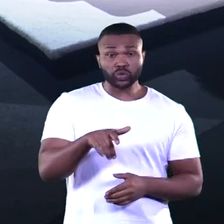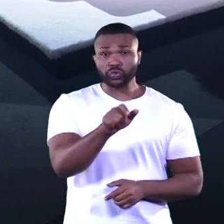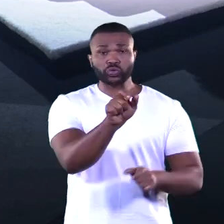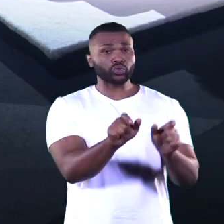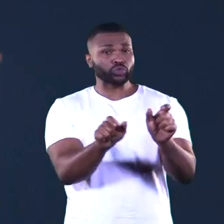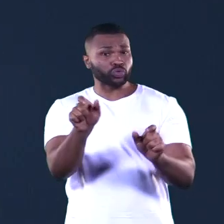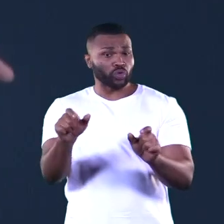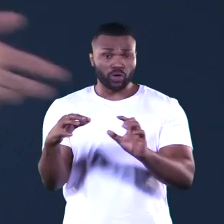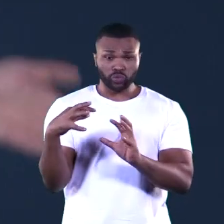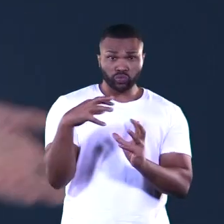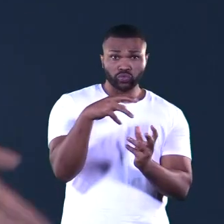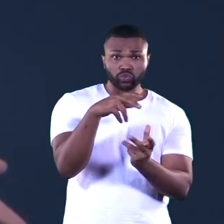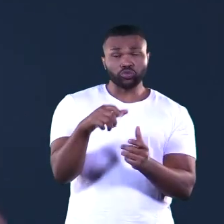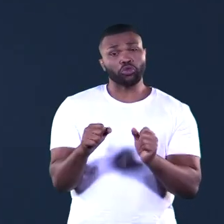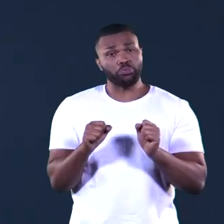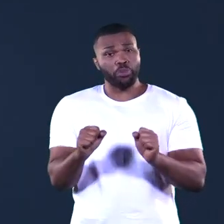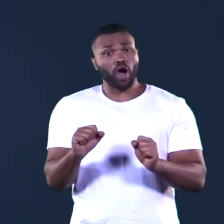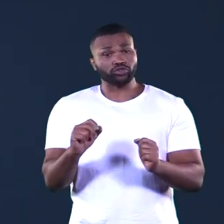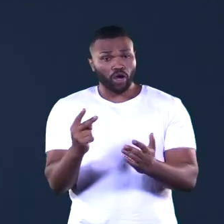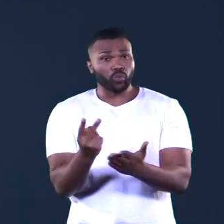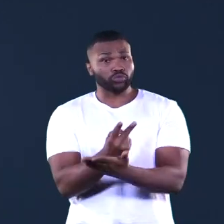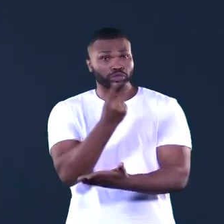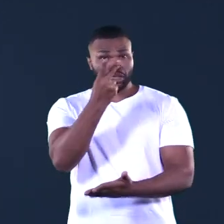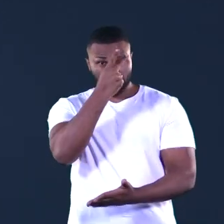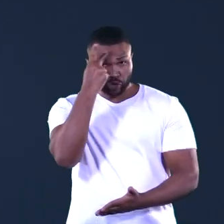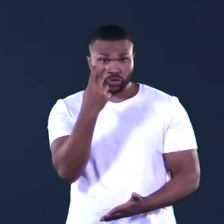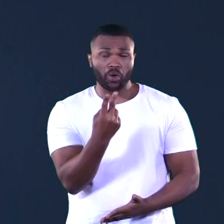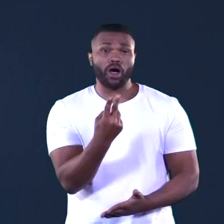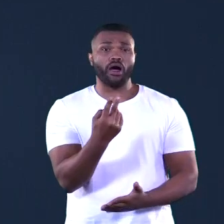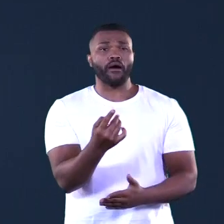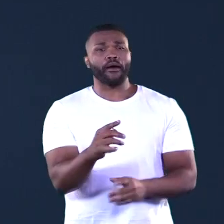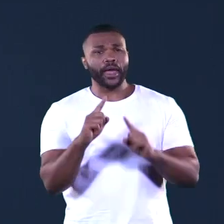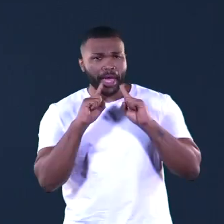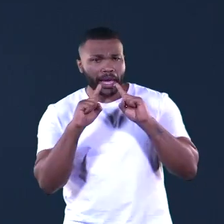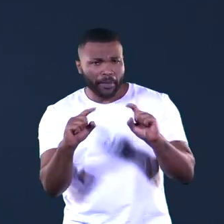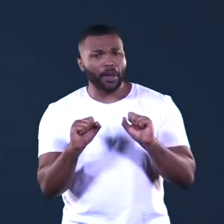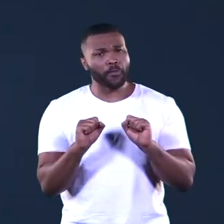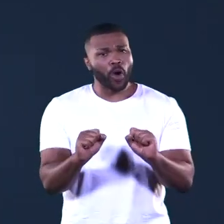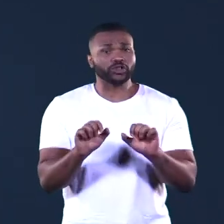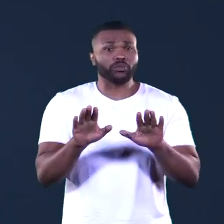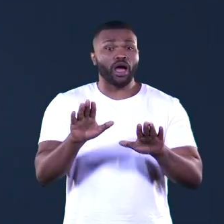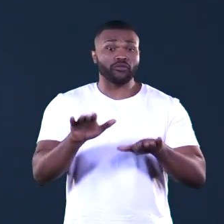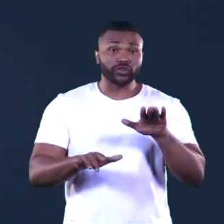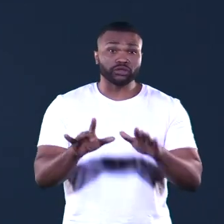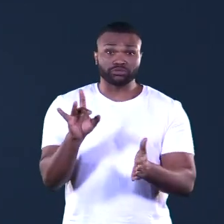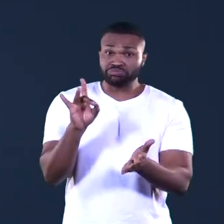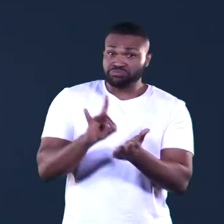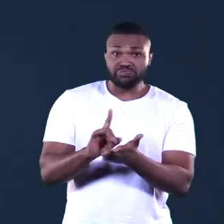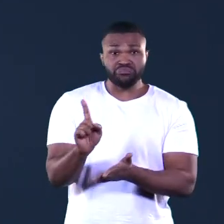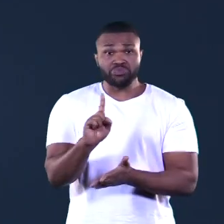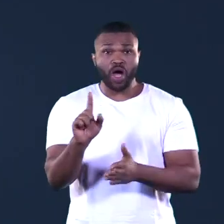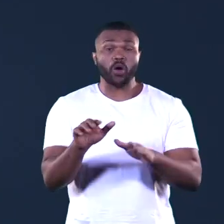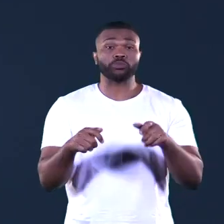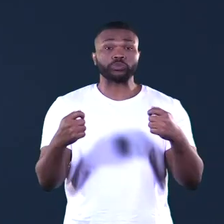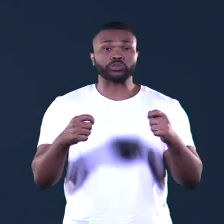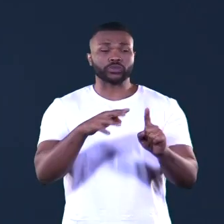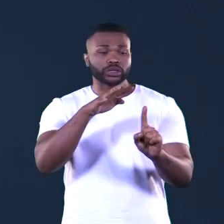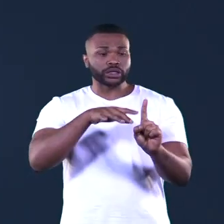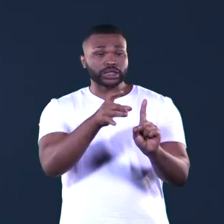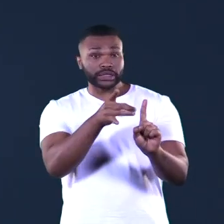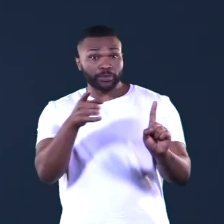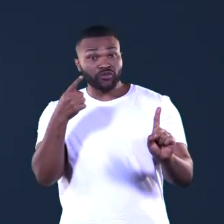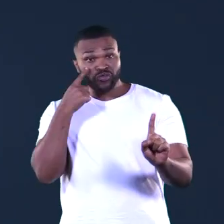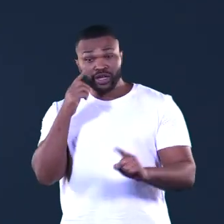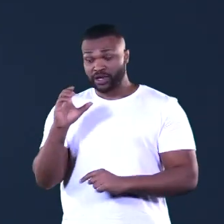nesse mundo é passível de crítica, mas aí nem todo mundo acha que a crítica é legítima e transforma a crítica em cancelamento. Acho que a gente precisa distinguir o que é